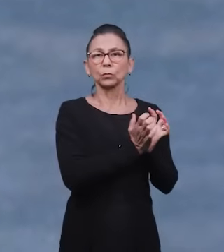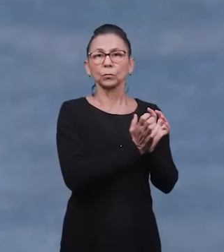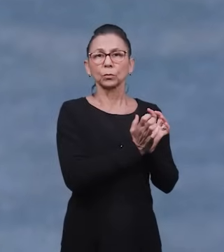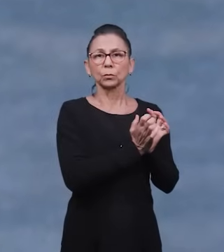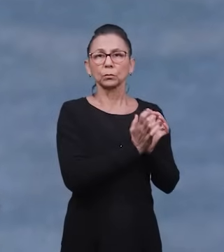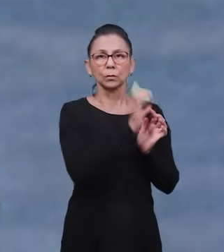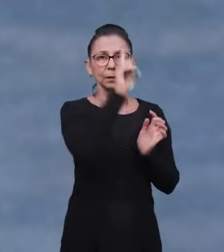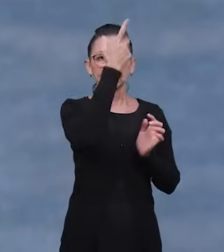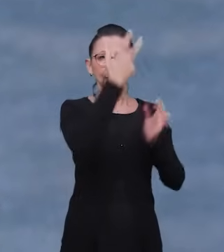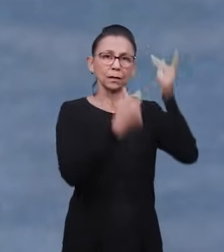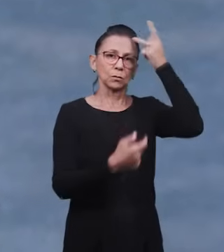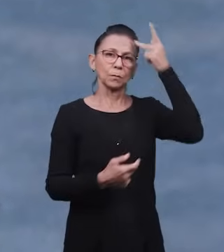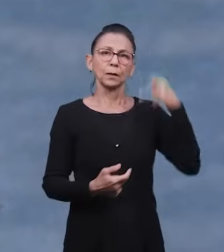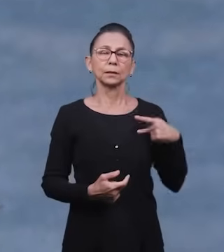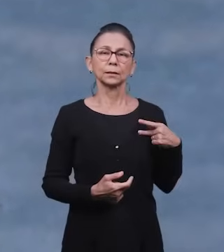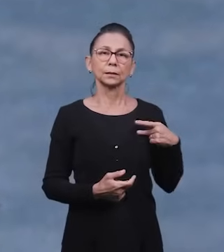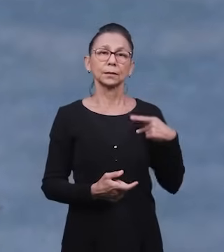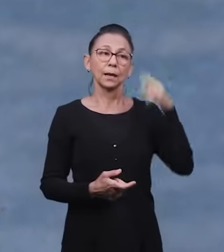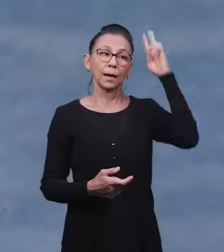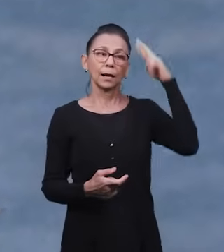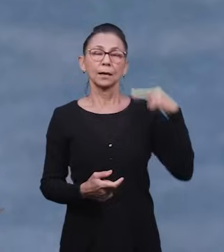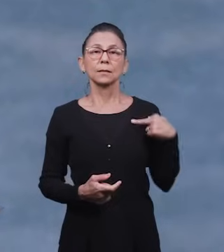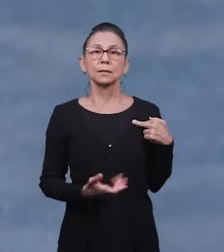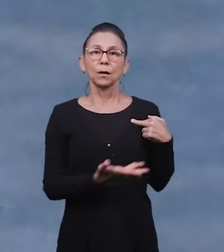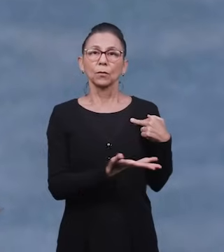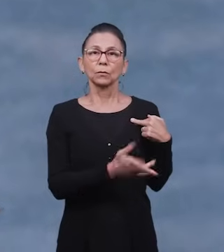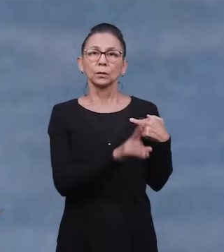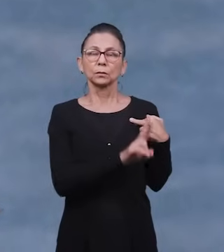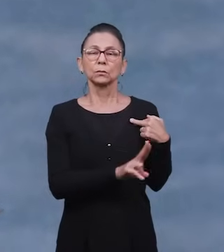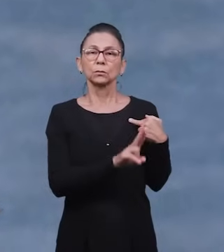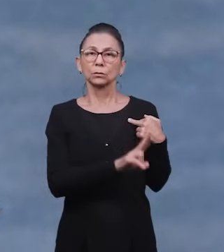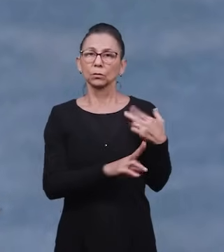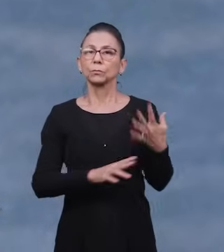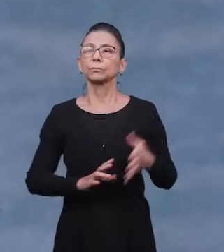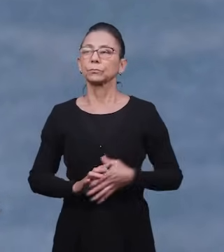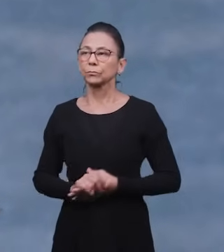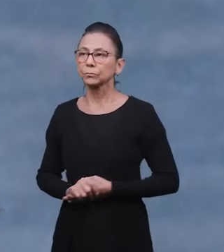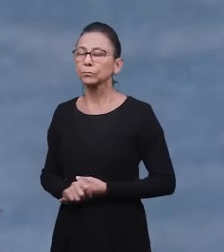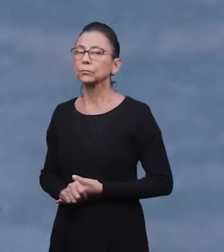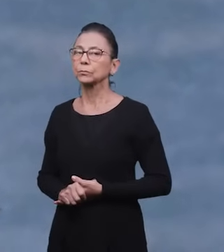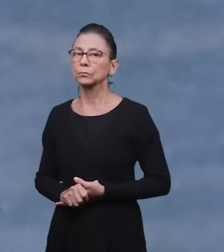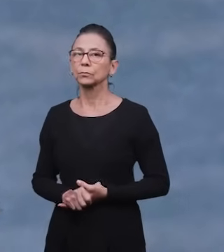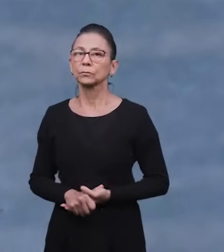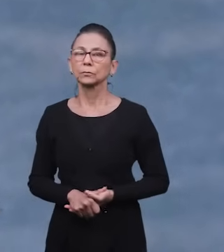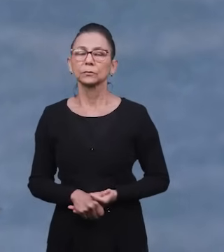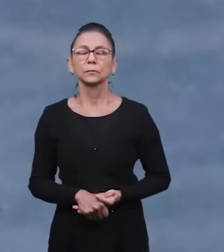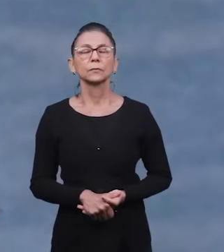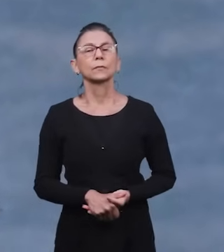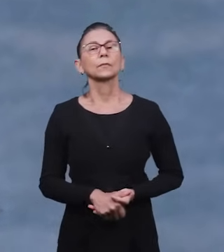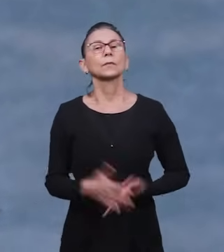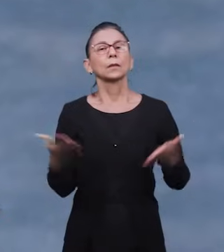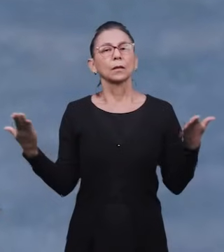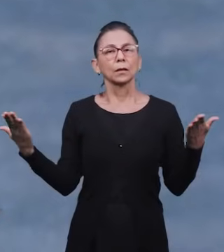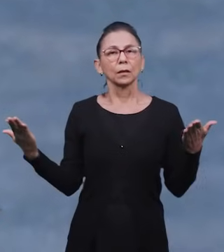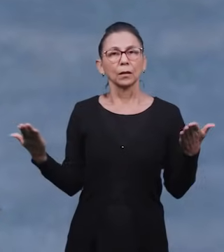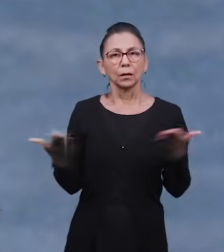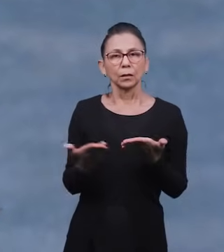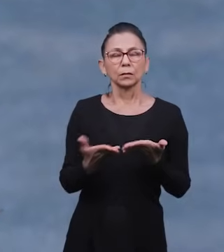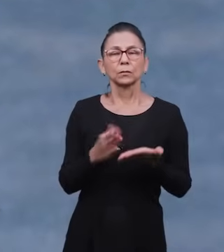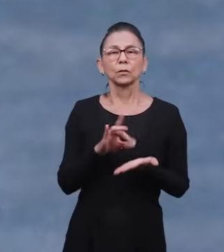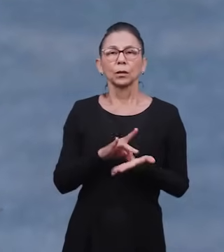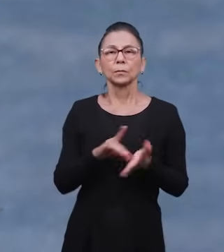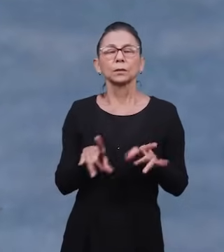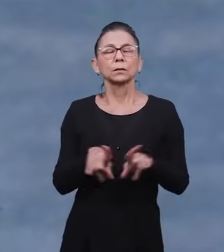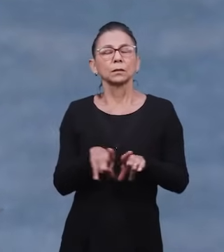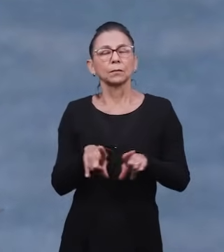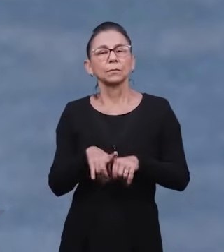culto que ele imaginou no coração. E quer saber mais? Tem grupos também que negaram essa mesma fé que nós pregamos aqui,